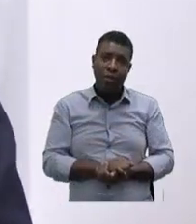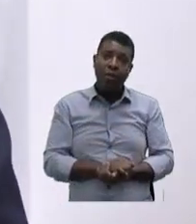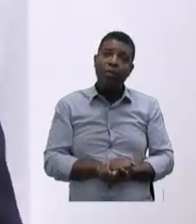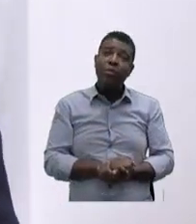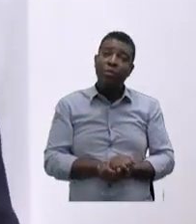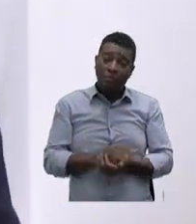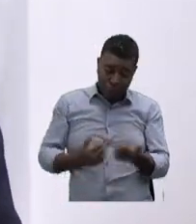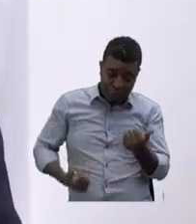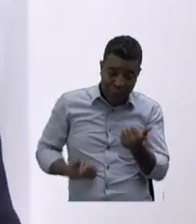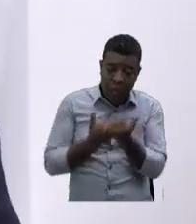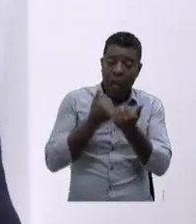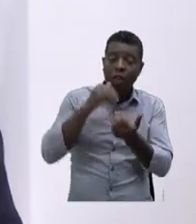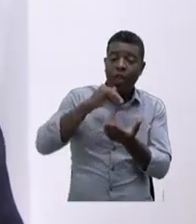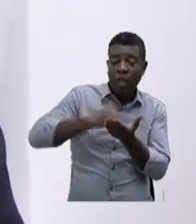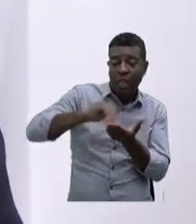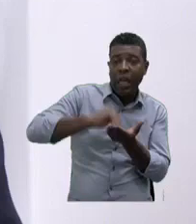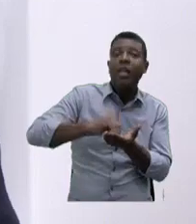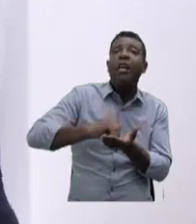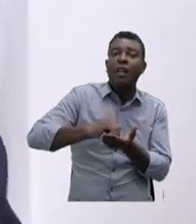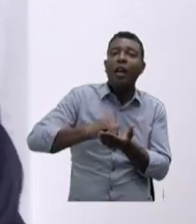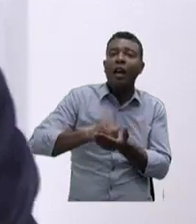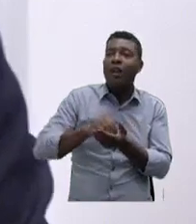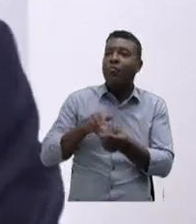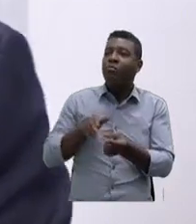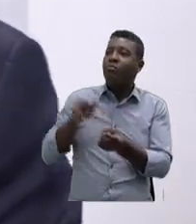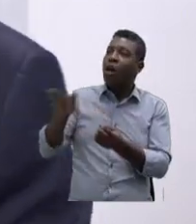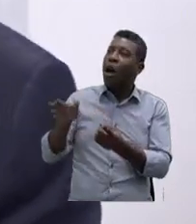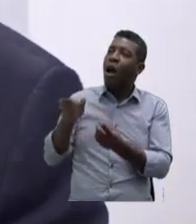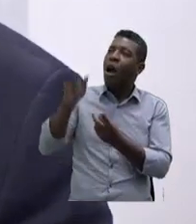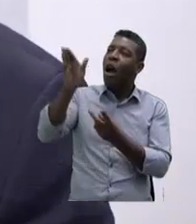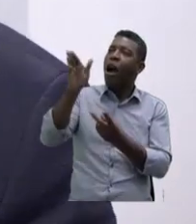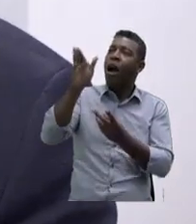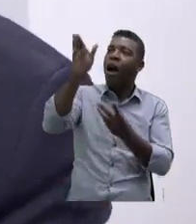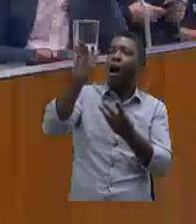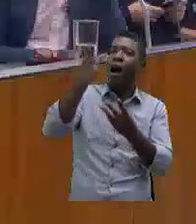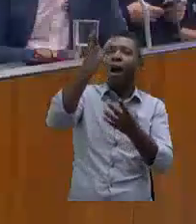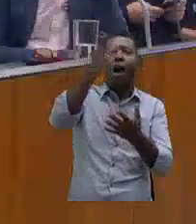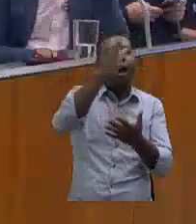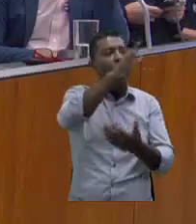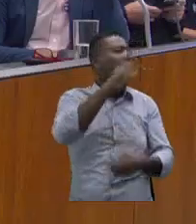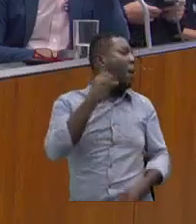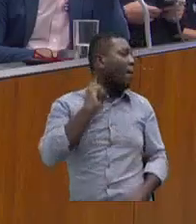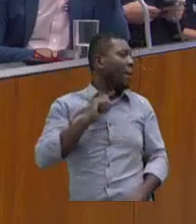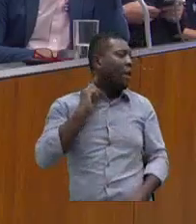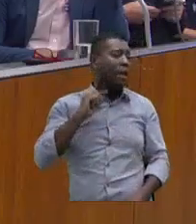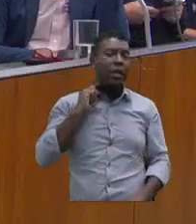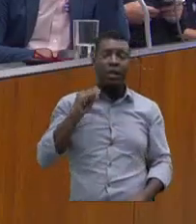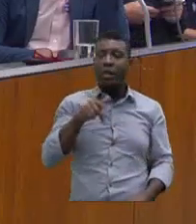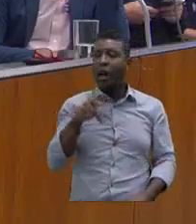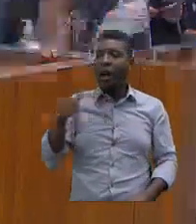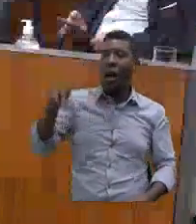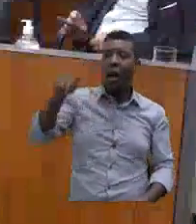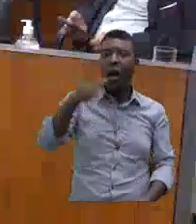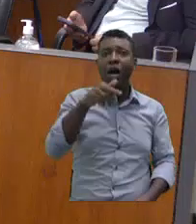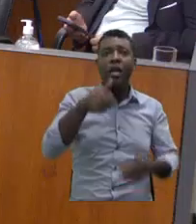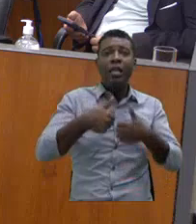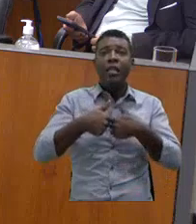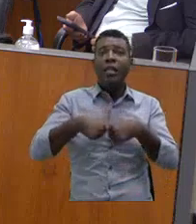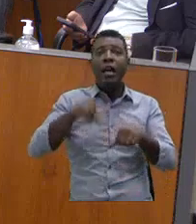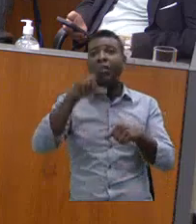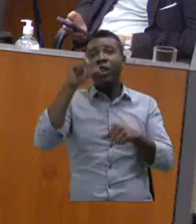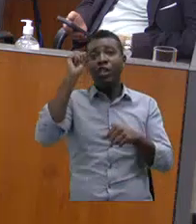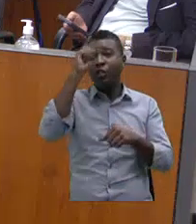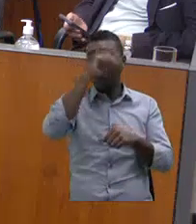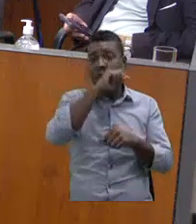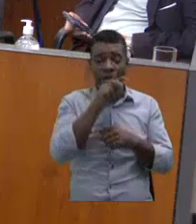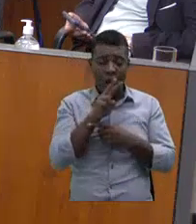subsecretária Milena, andar por essa Minas Gerais e estarmos, secretário, com dificuldade de conseguir vagas